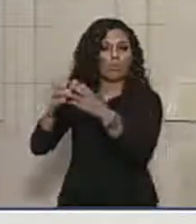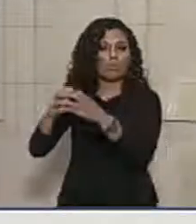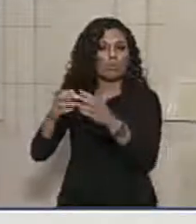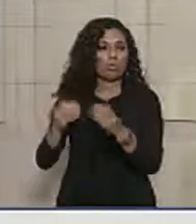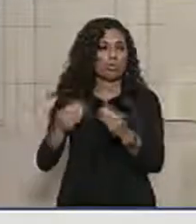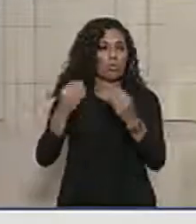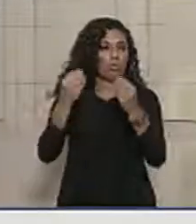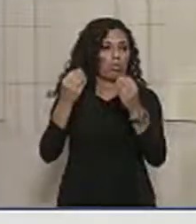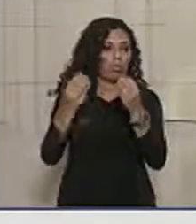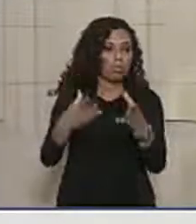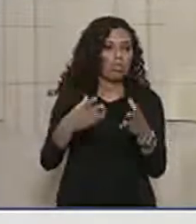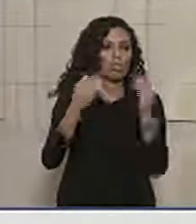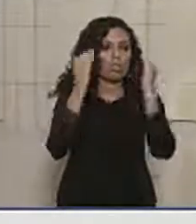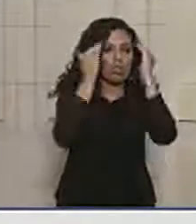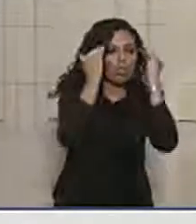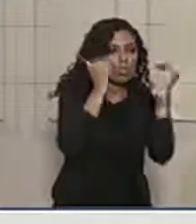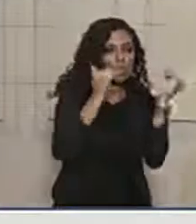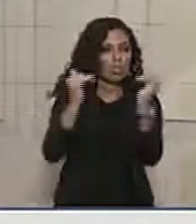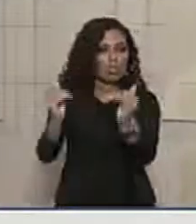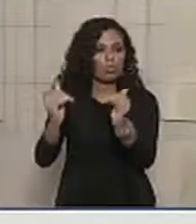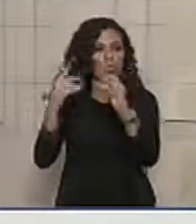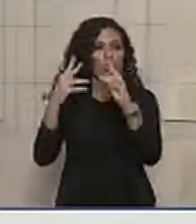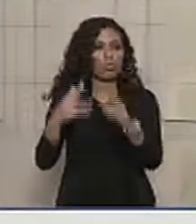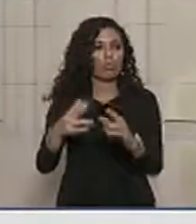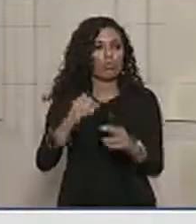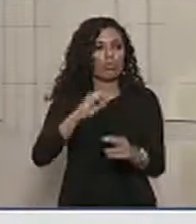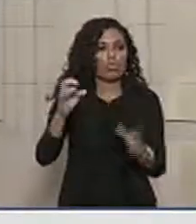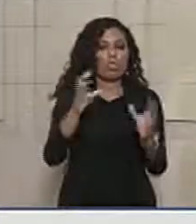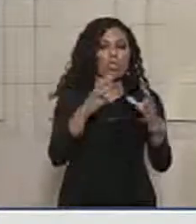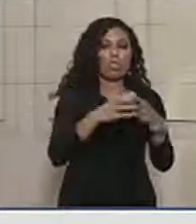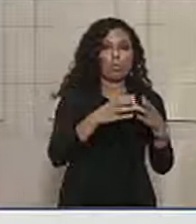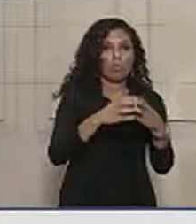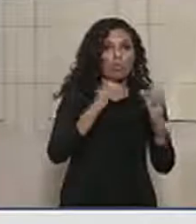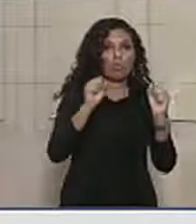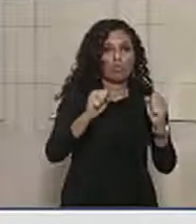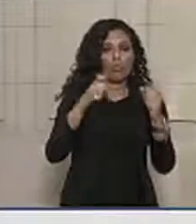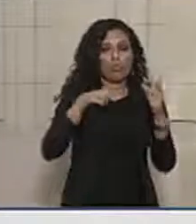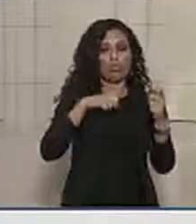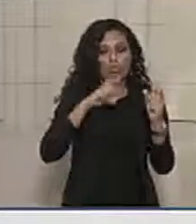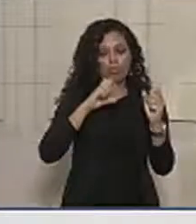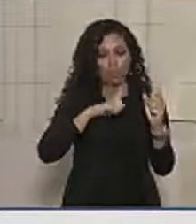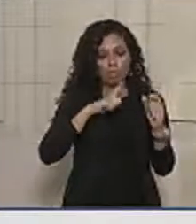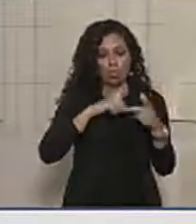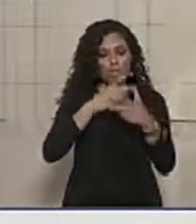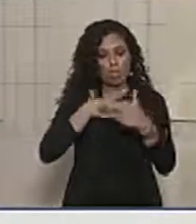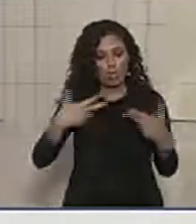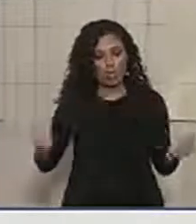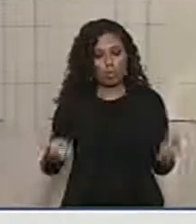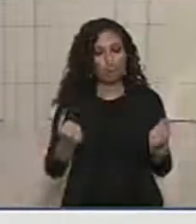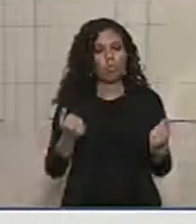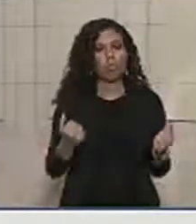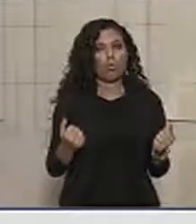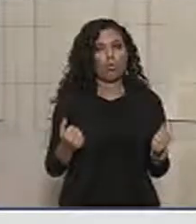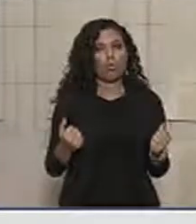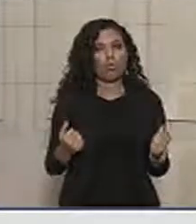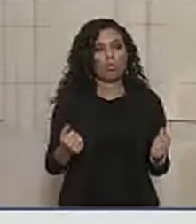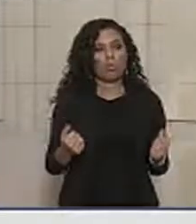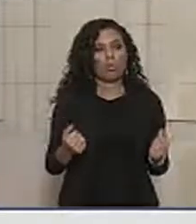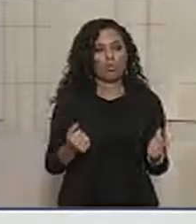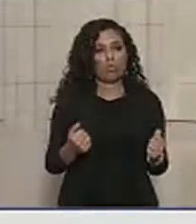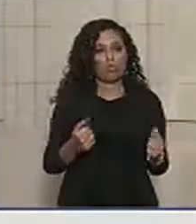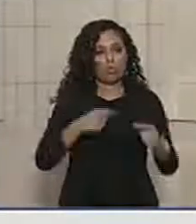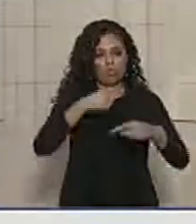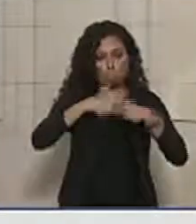o mesmo tratamento dessa aqui. Se essa comissão ela pode receber informações que possam ser tratadas e depois